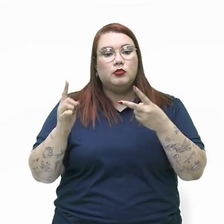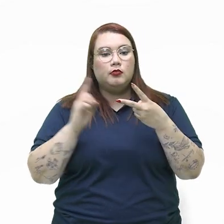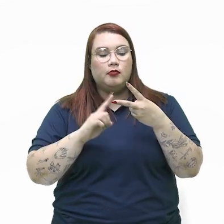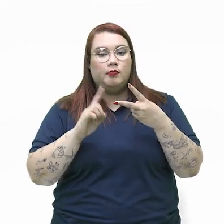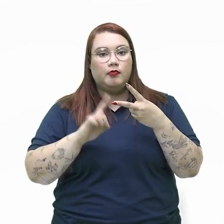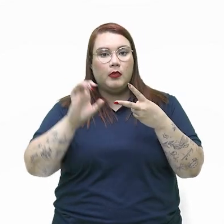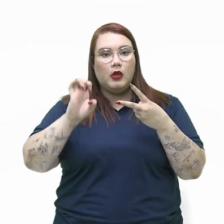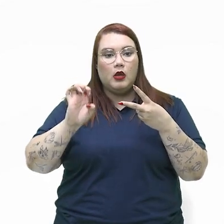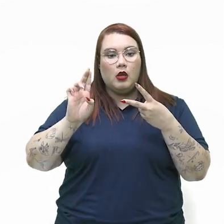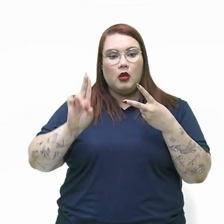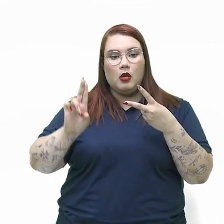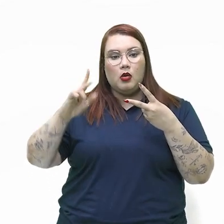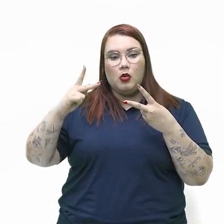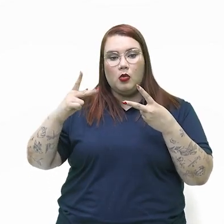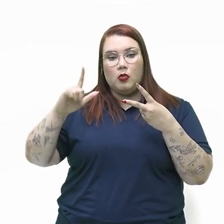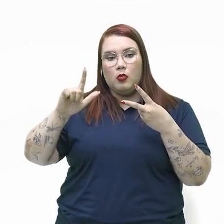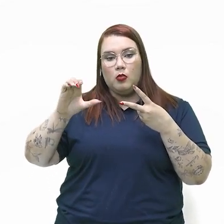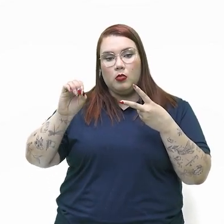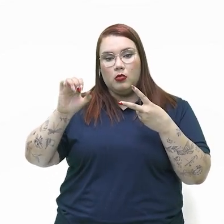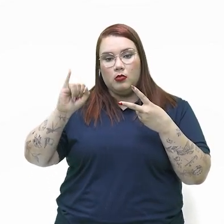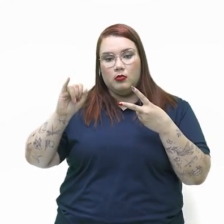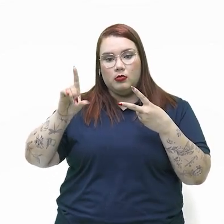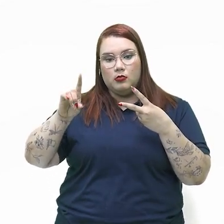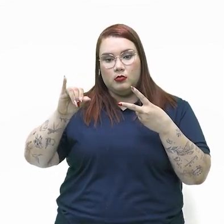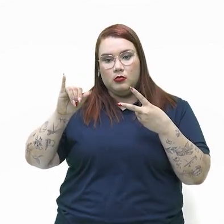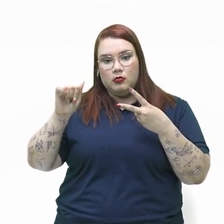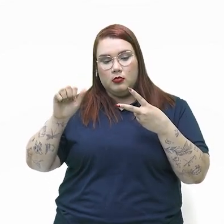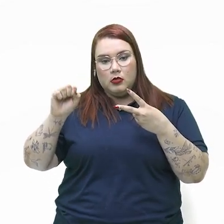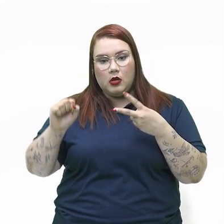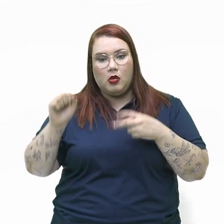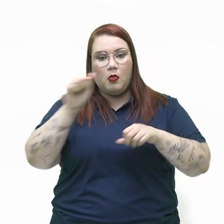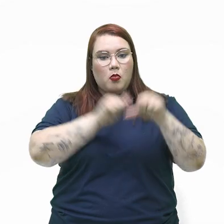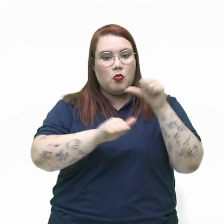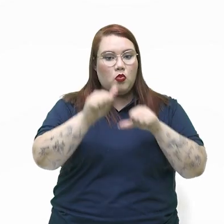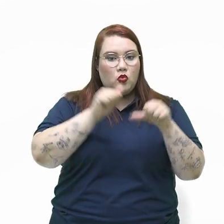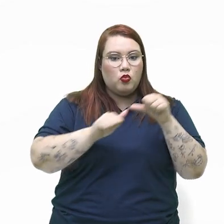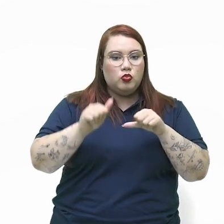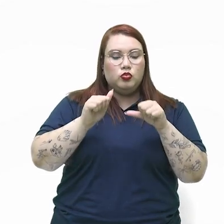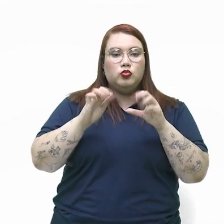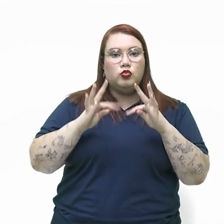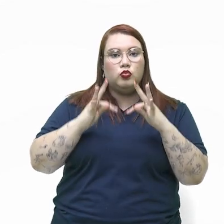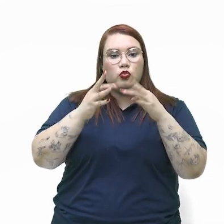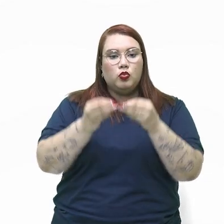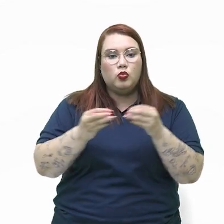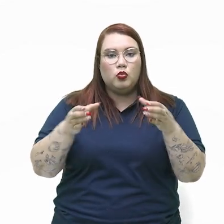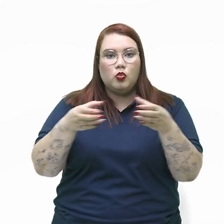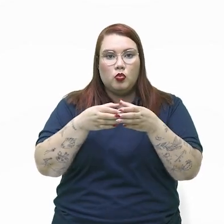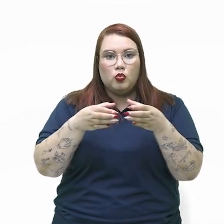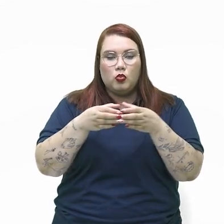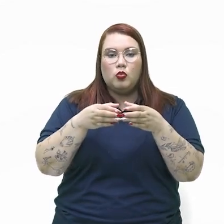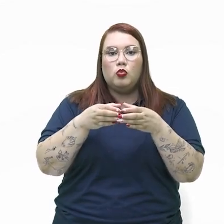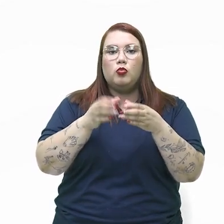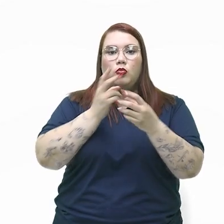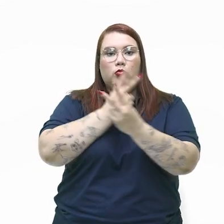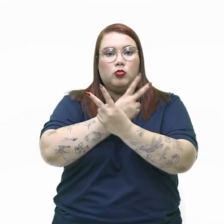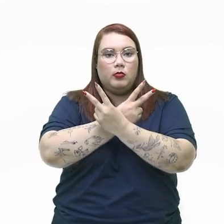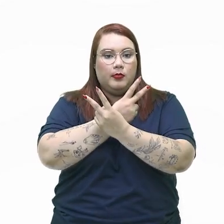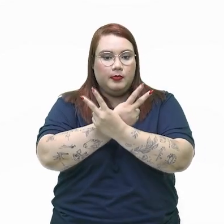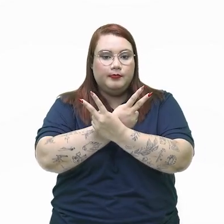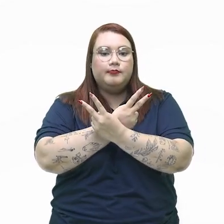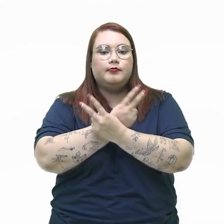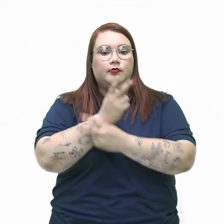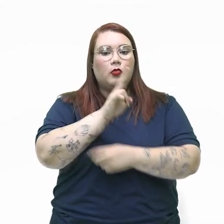ou elas podem ser caracterizadas como euploidias, que nesse caso são alterações em todo o